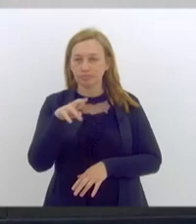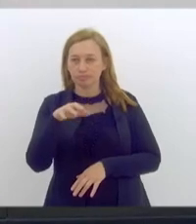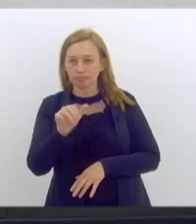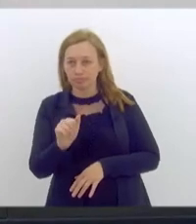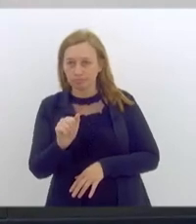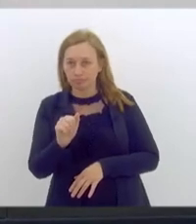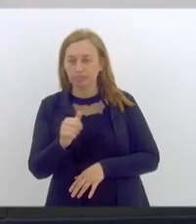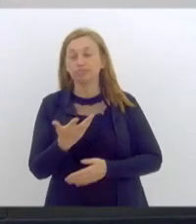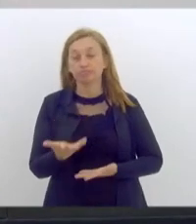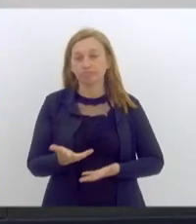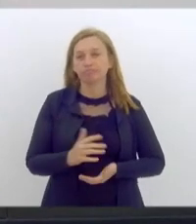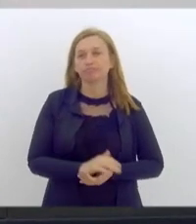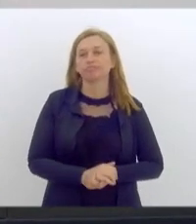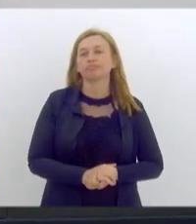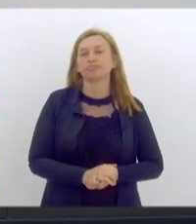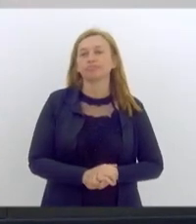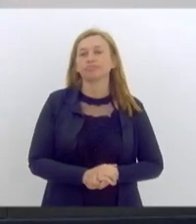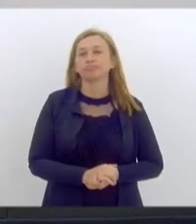então